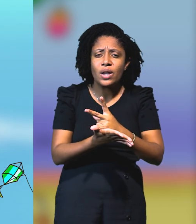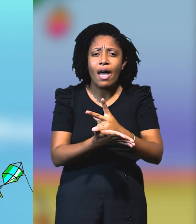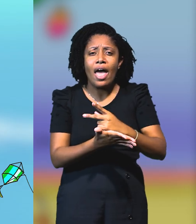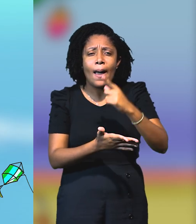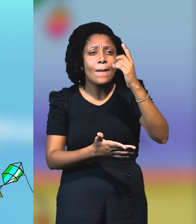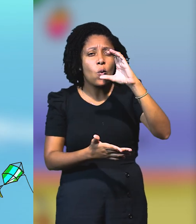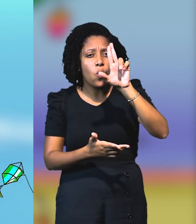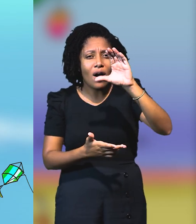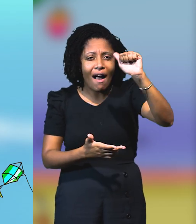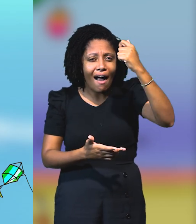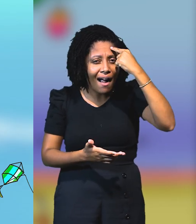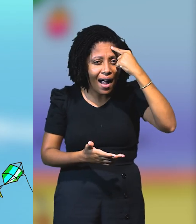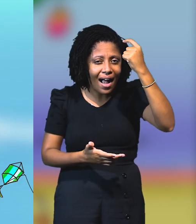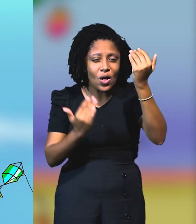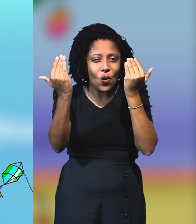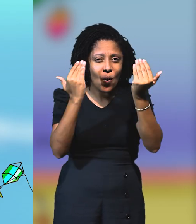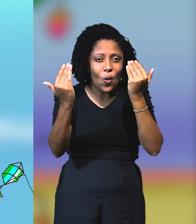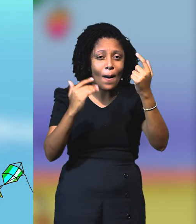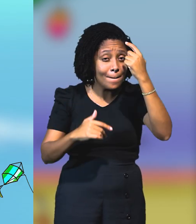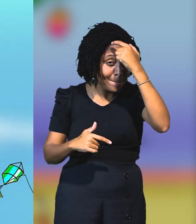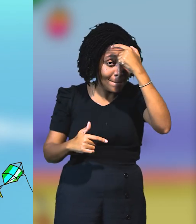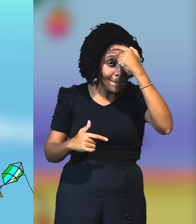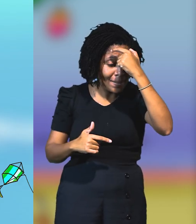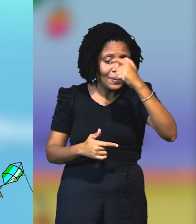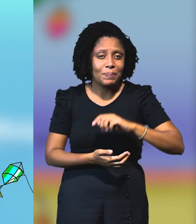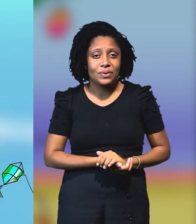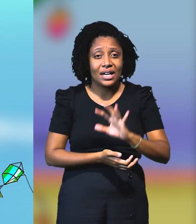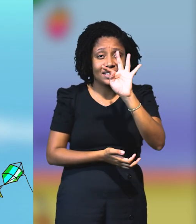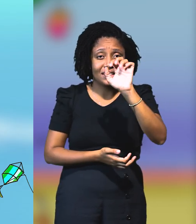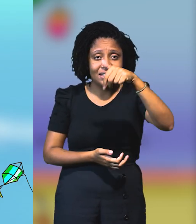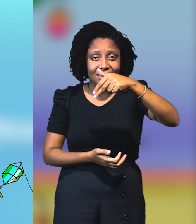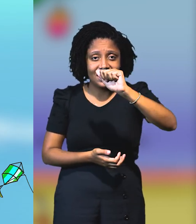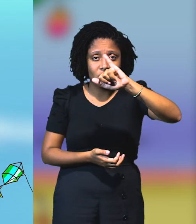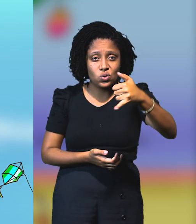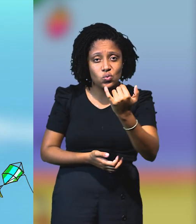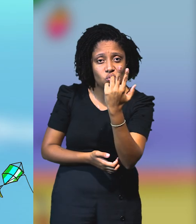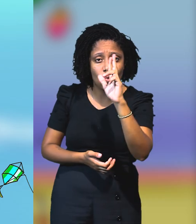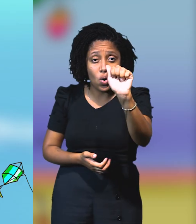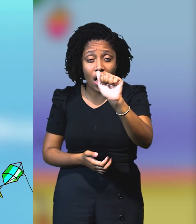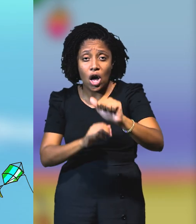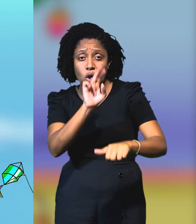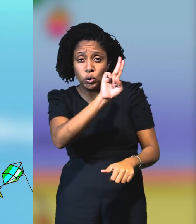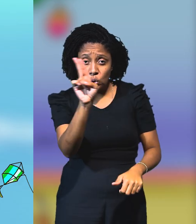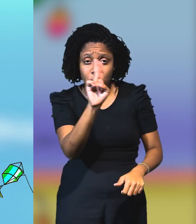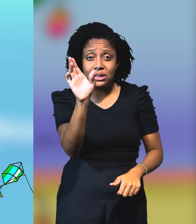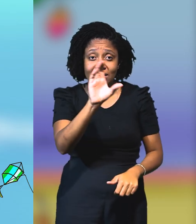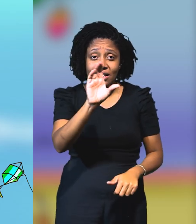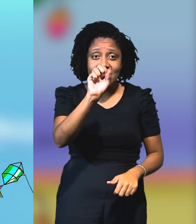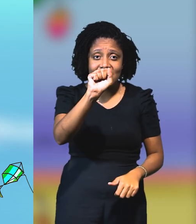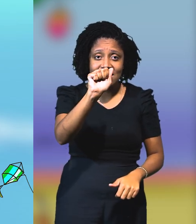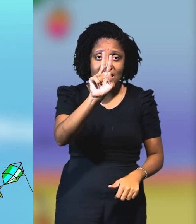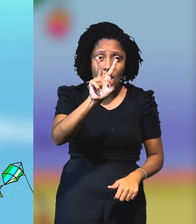relacionada à cuca, a nossa cabeça ou mente. Tanajura, o nome científico é